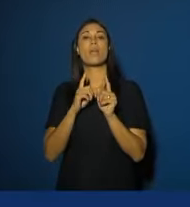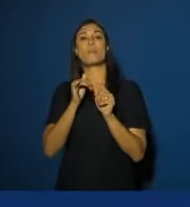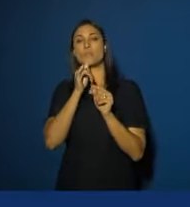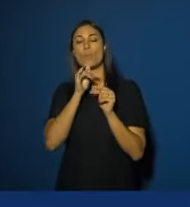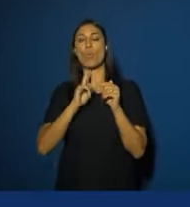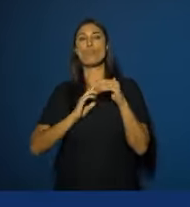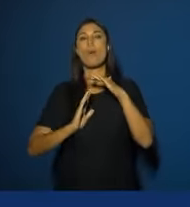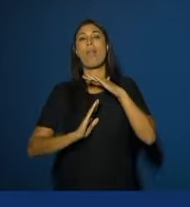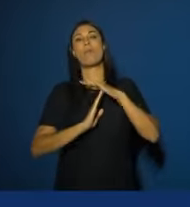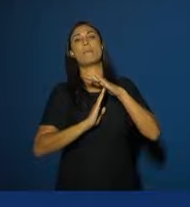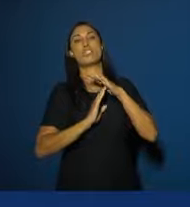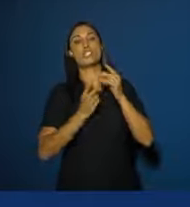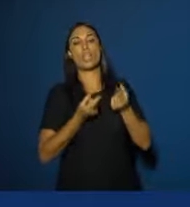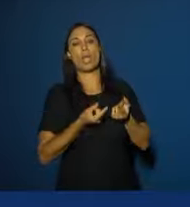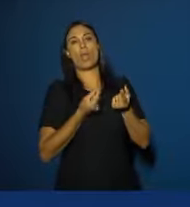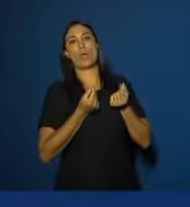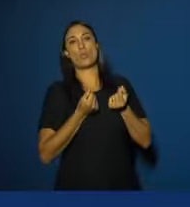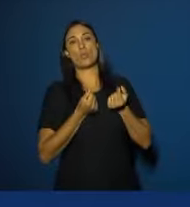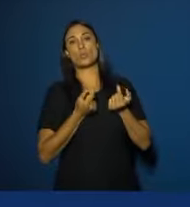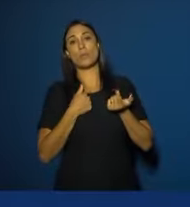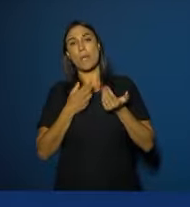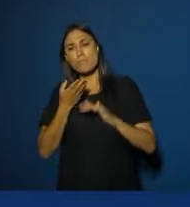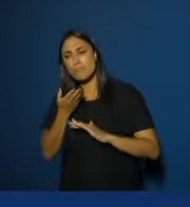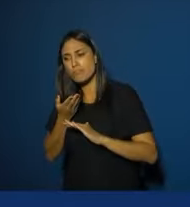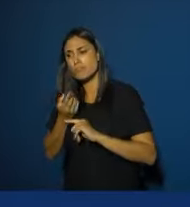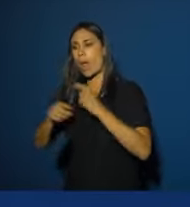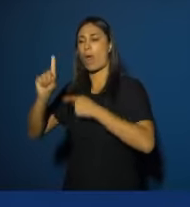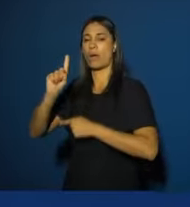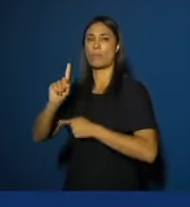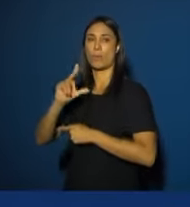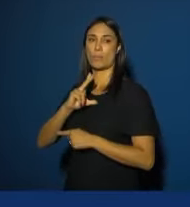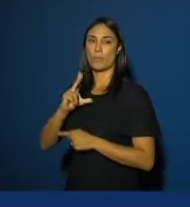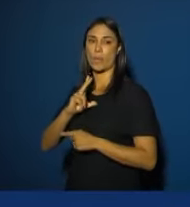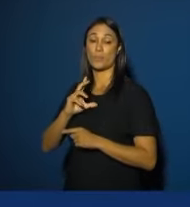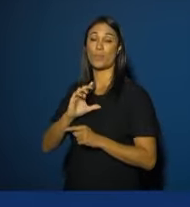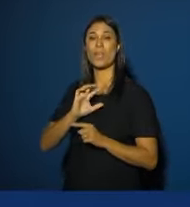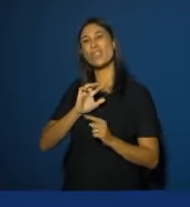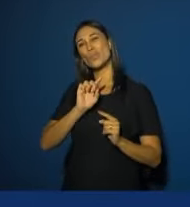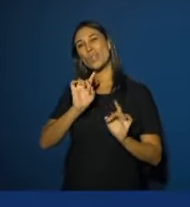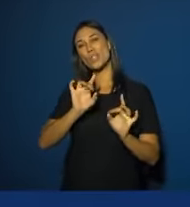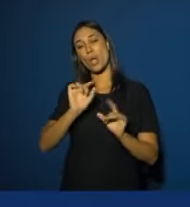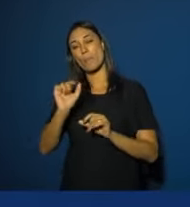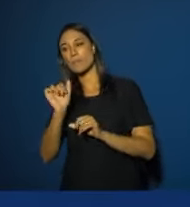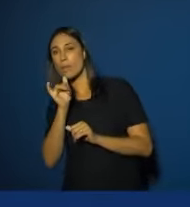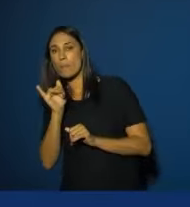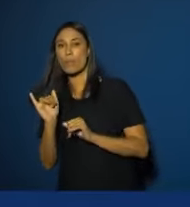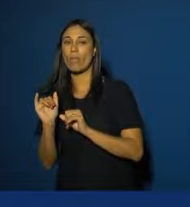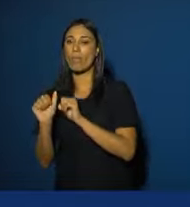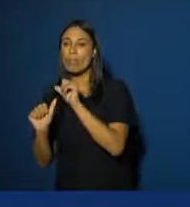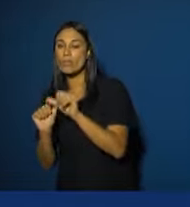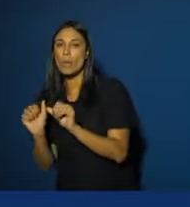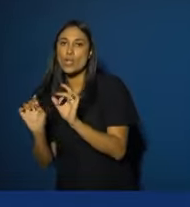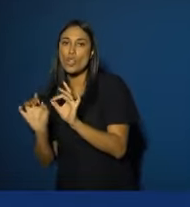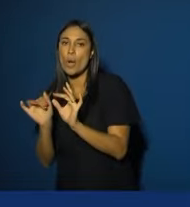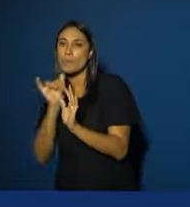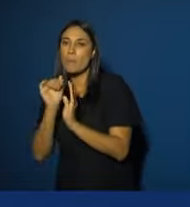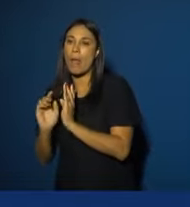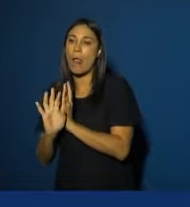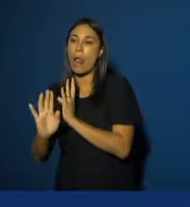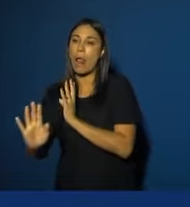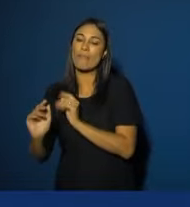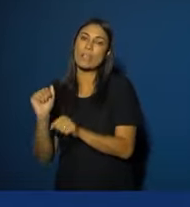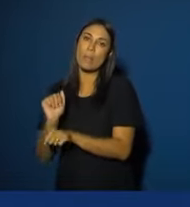o limite de recurso público, alavancar esses recursos privados. Ao invés de transformá-lo apenas na fila